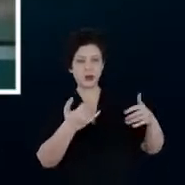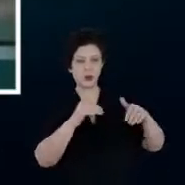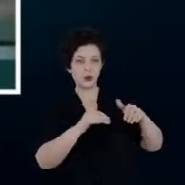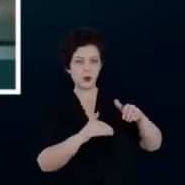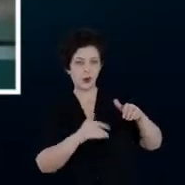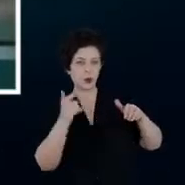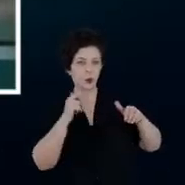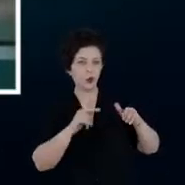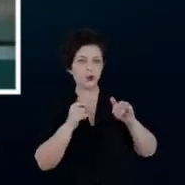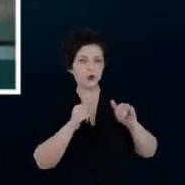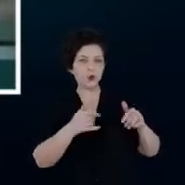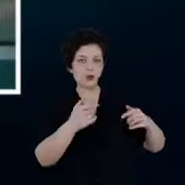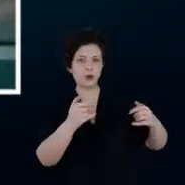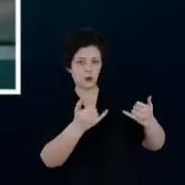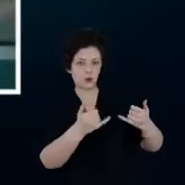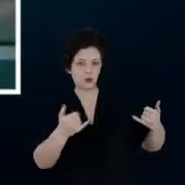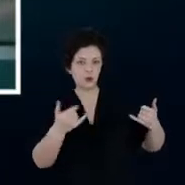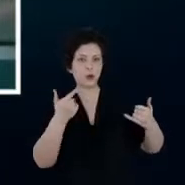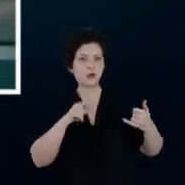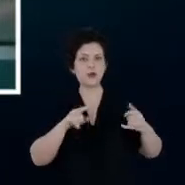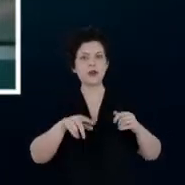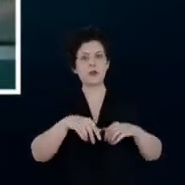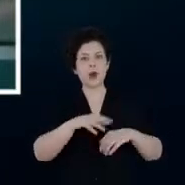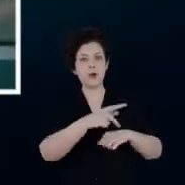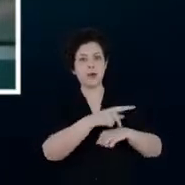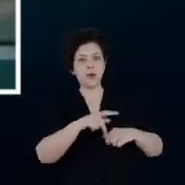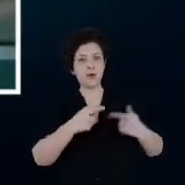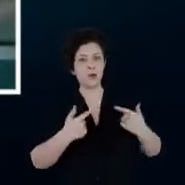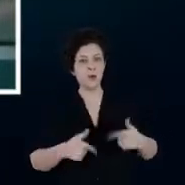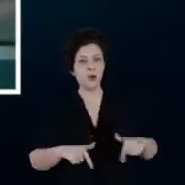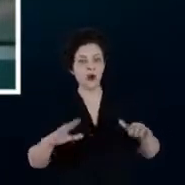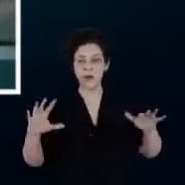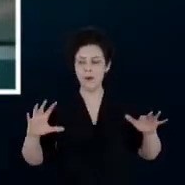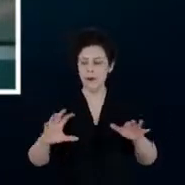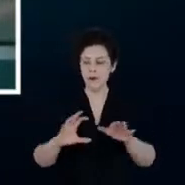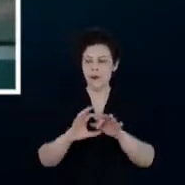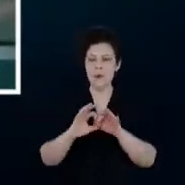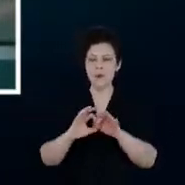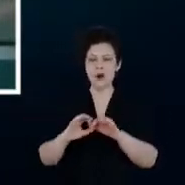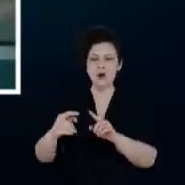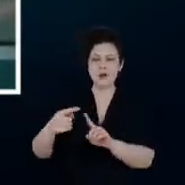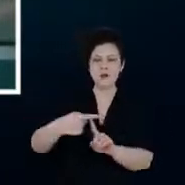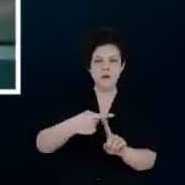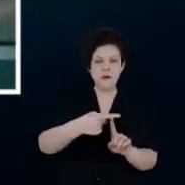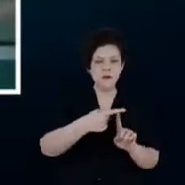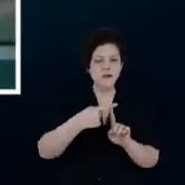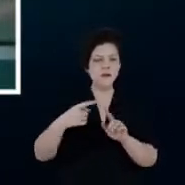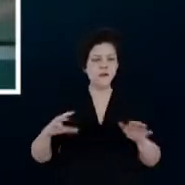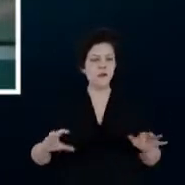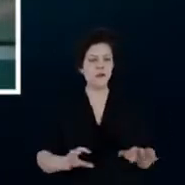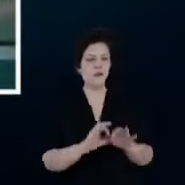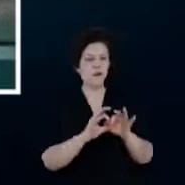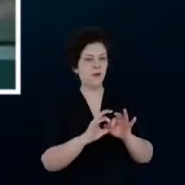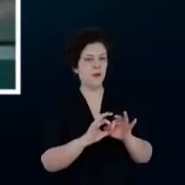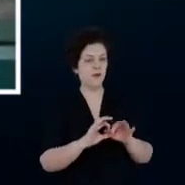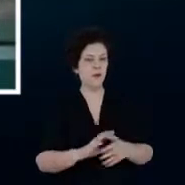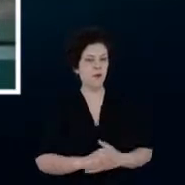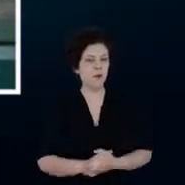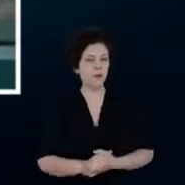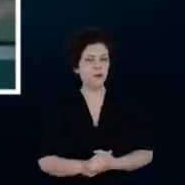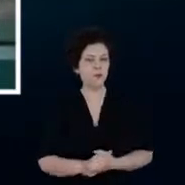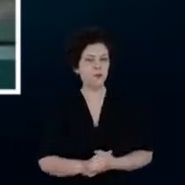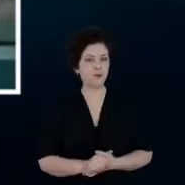podermos consumir mais energias renováveis e conectá-la a essas fontes. Então, eu acho que, para